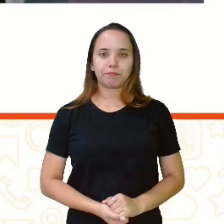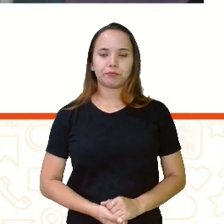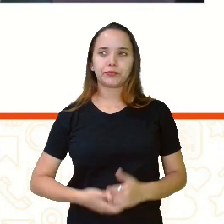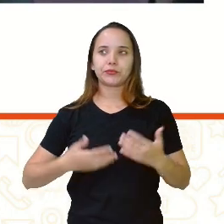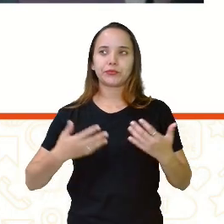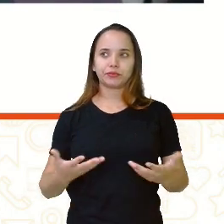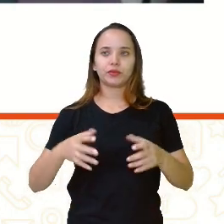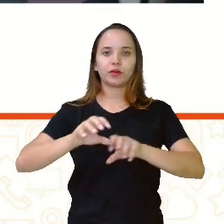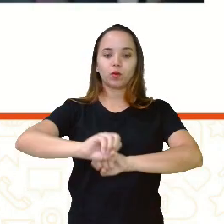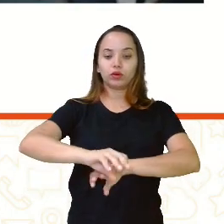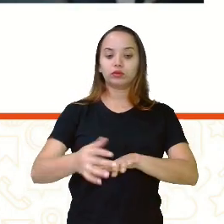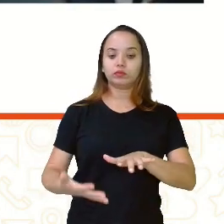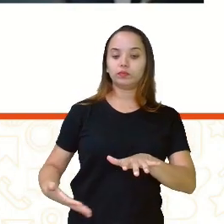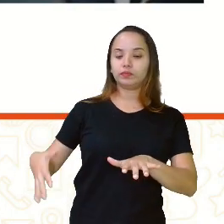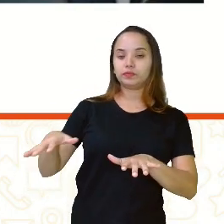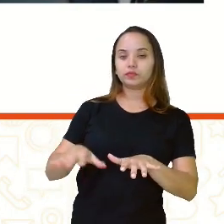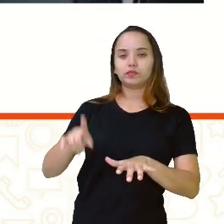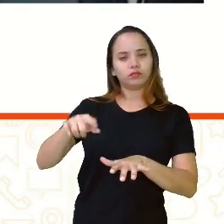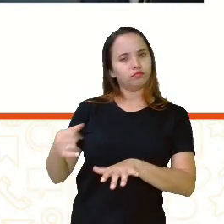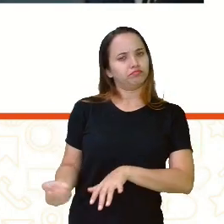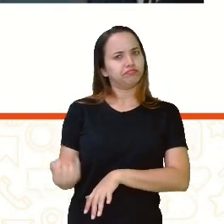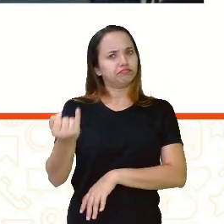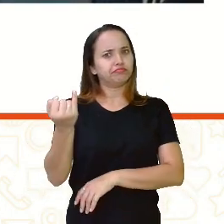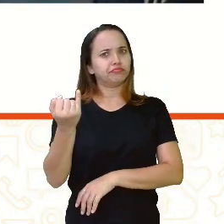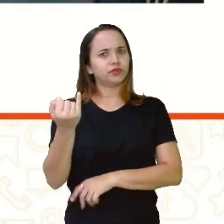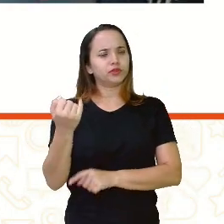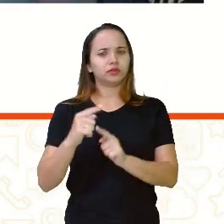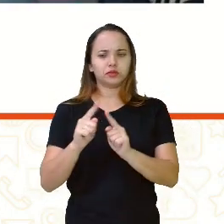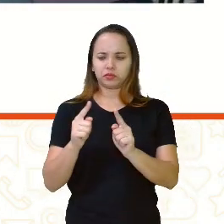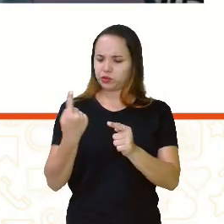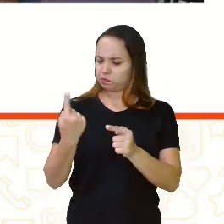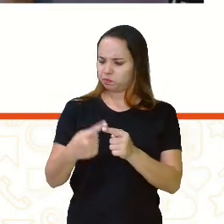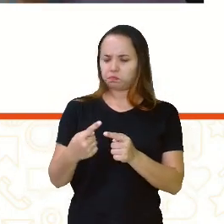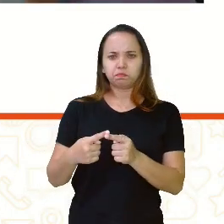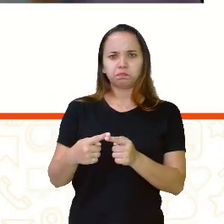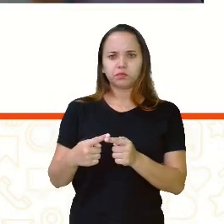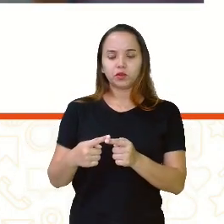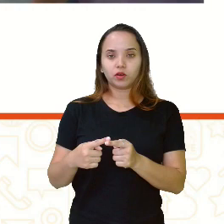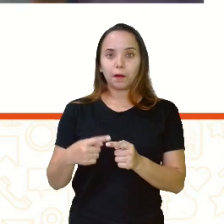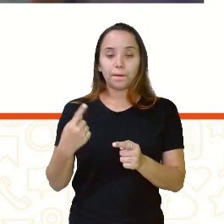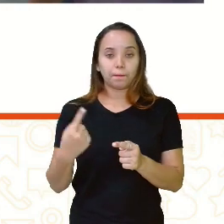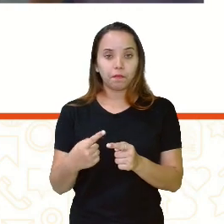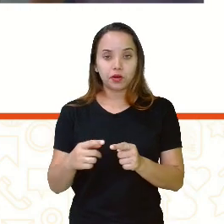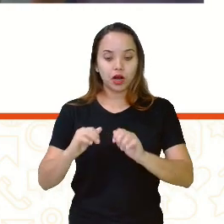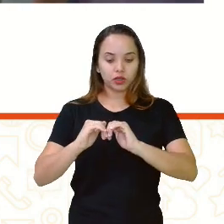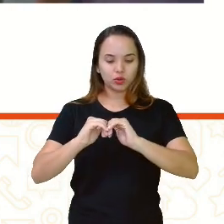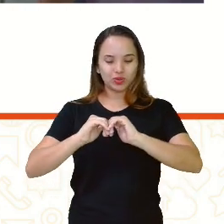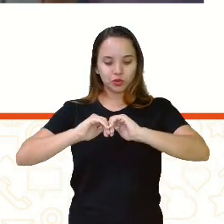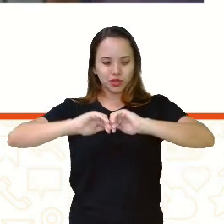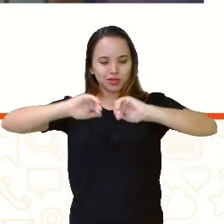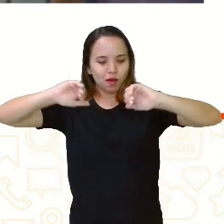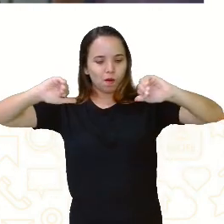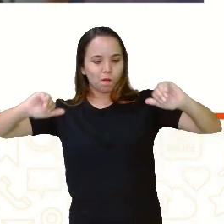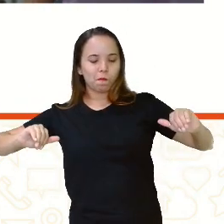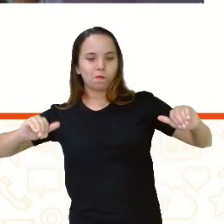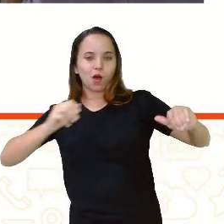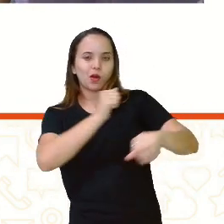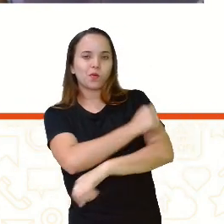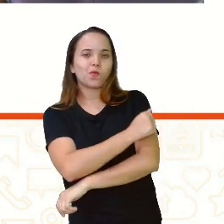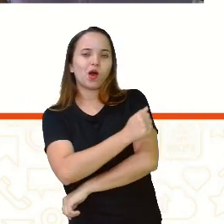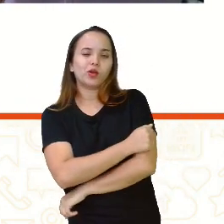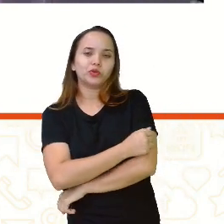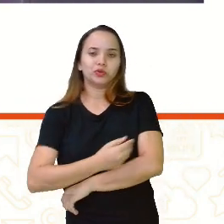A educação inclusiva é importante. Por quê? Não separa o estudante do convívio,